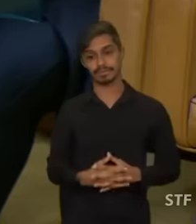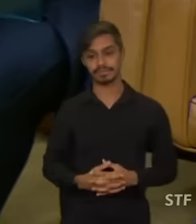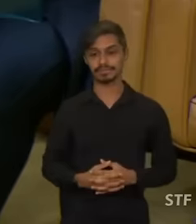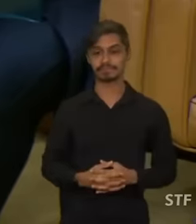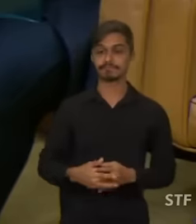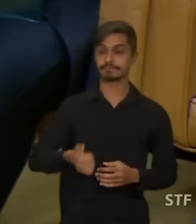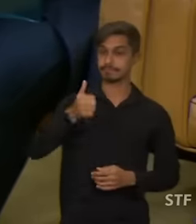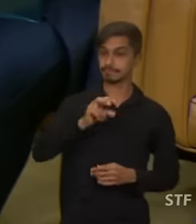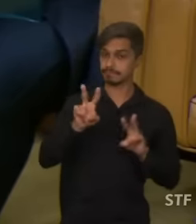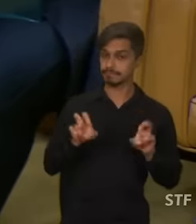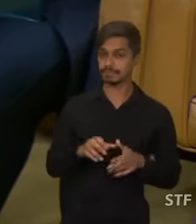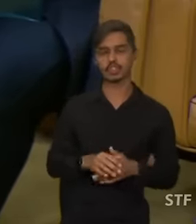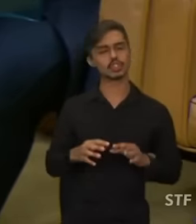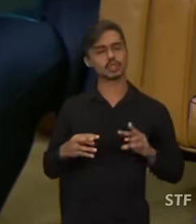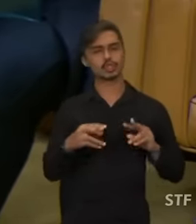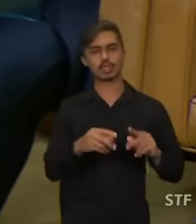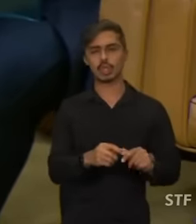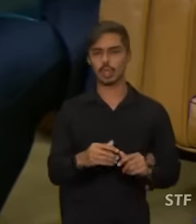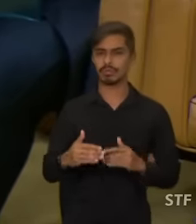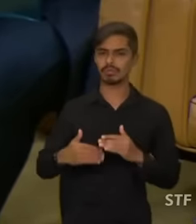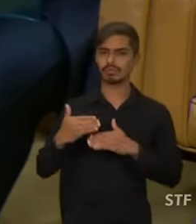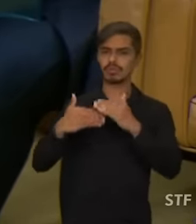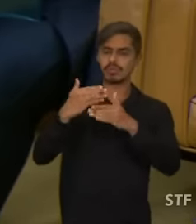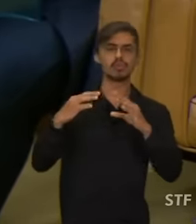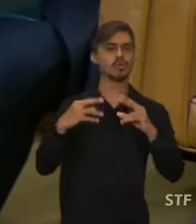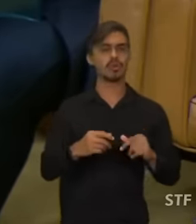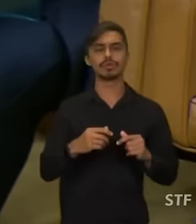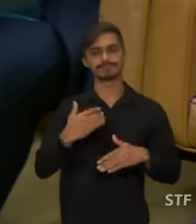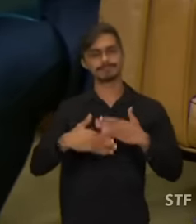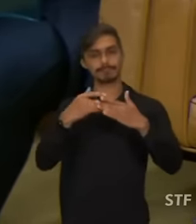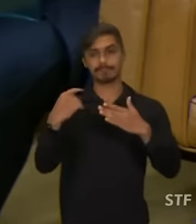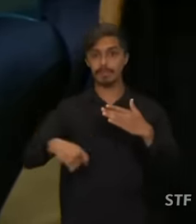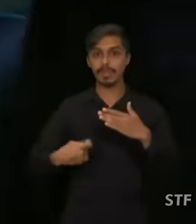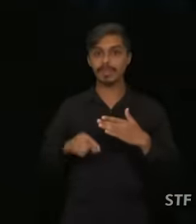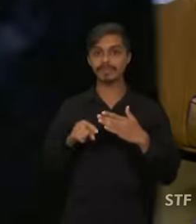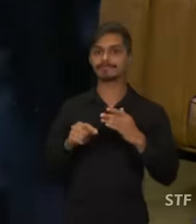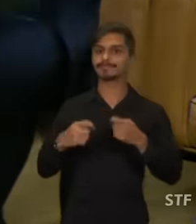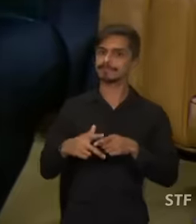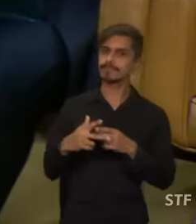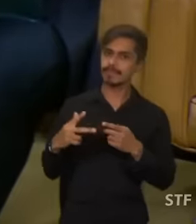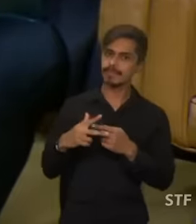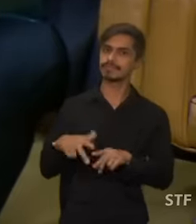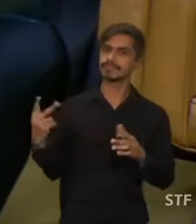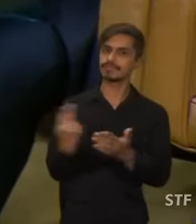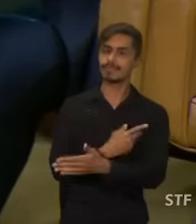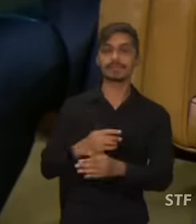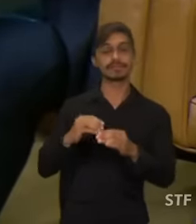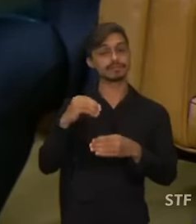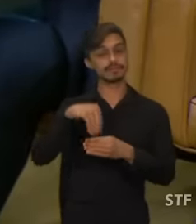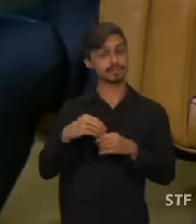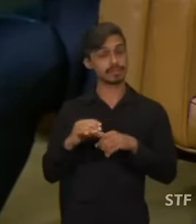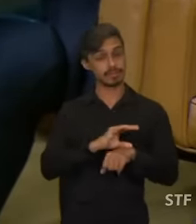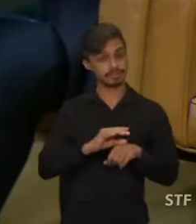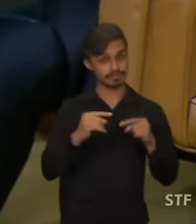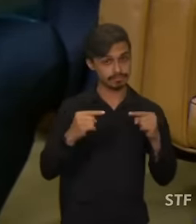ponto. Todo avanço, todo progresso, mesmo quando é necessário, ele precisa ser feito dentro das balizas constitucionais.